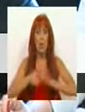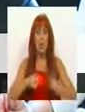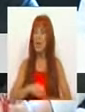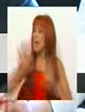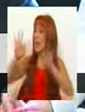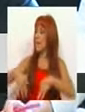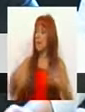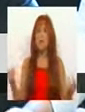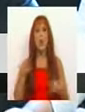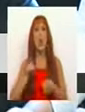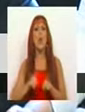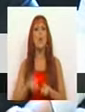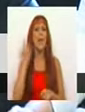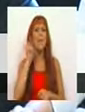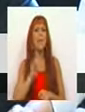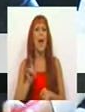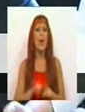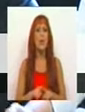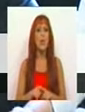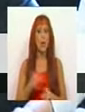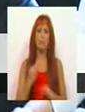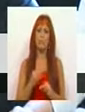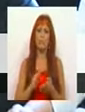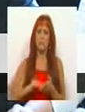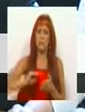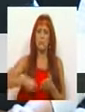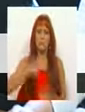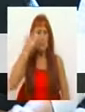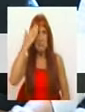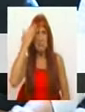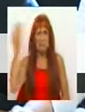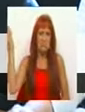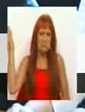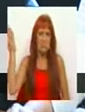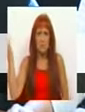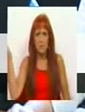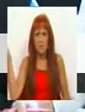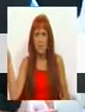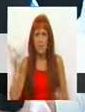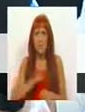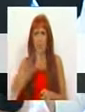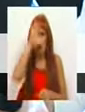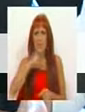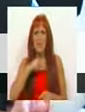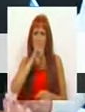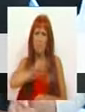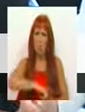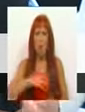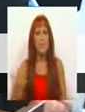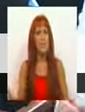Para terminar, qual a data da cerimónia de assinatura? Eu presumo que o Sr. Ministro esteja em